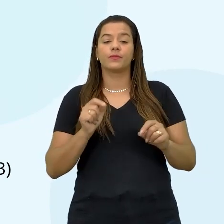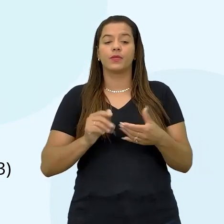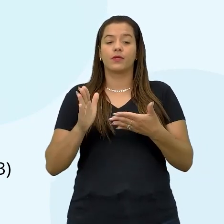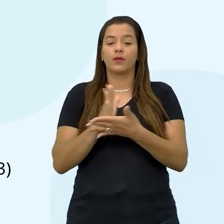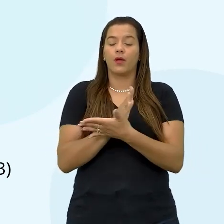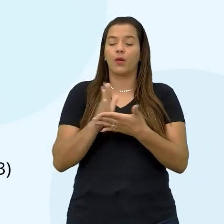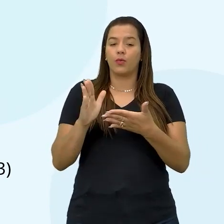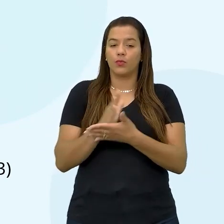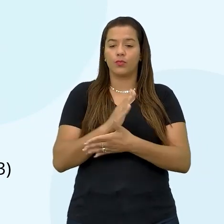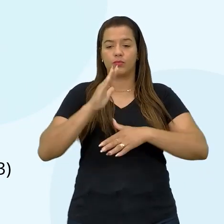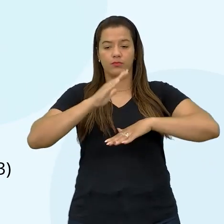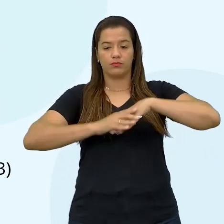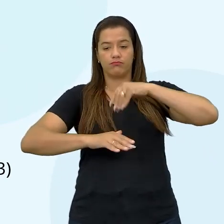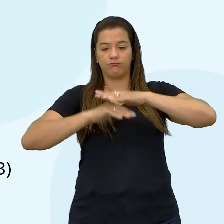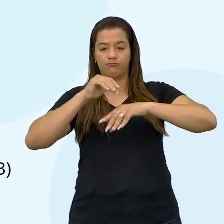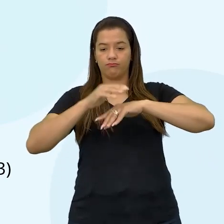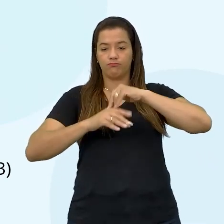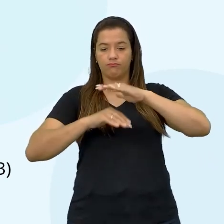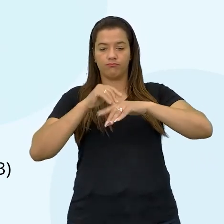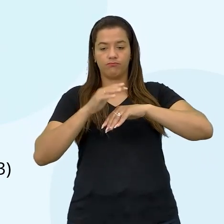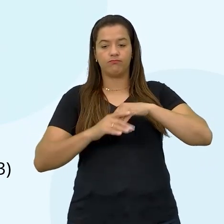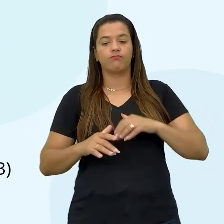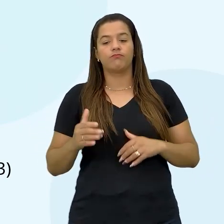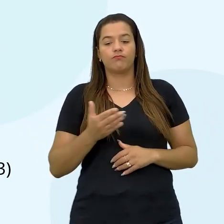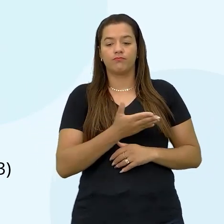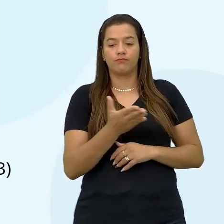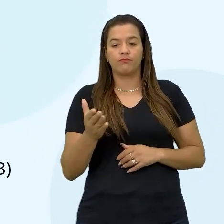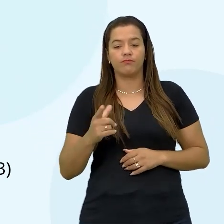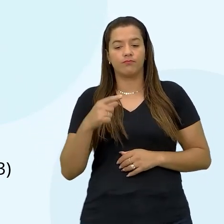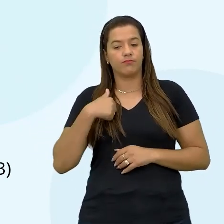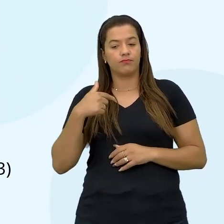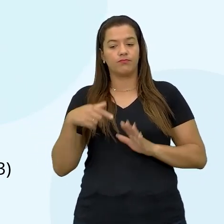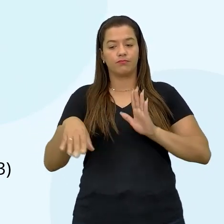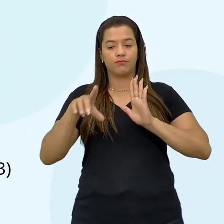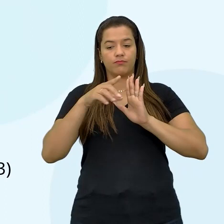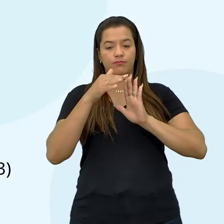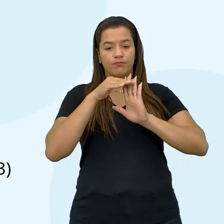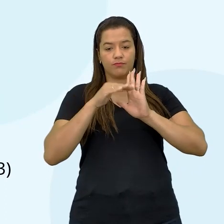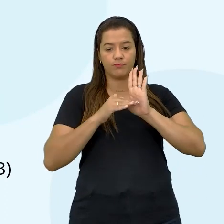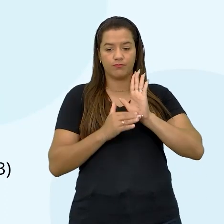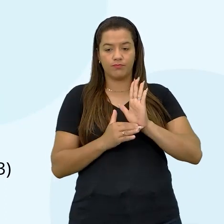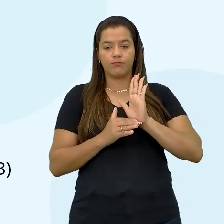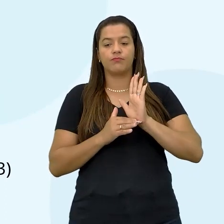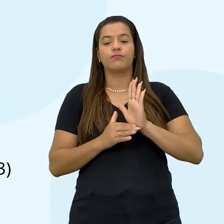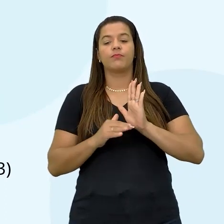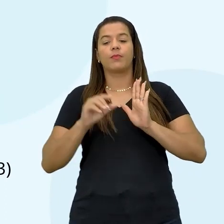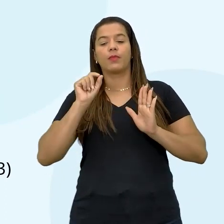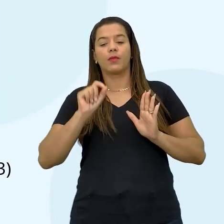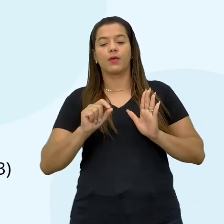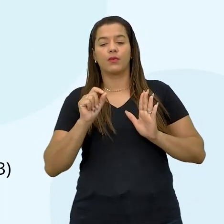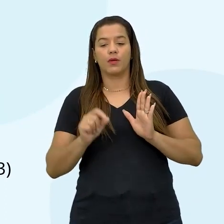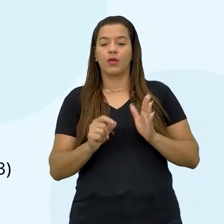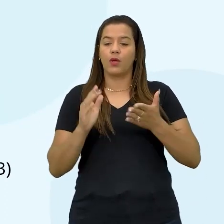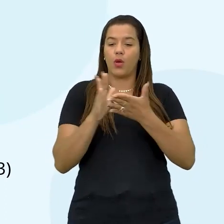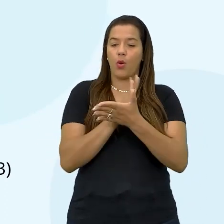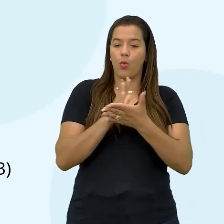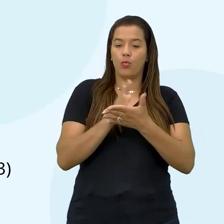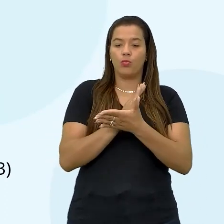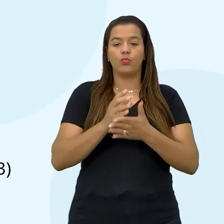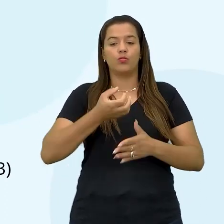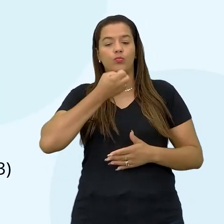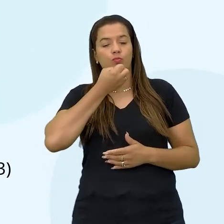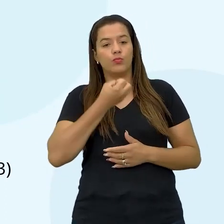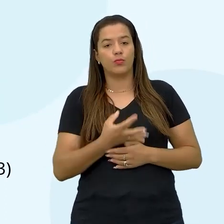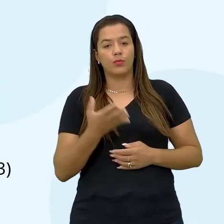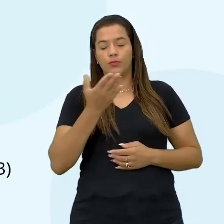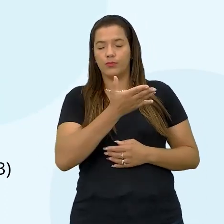algumas dessas habilidades da lista da COPED, que são muito interessantes e que